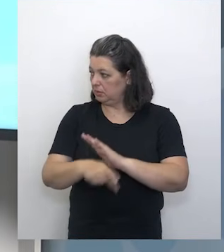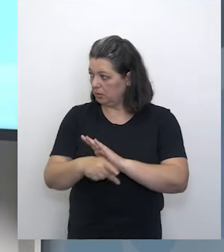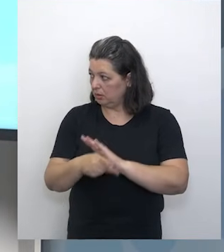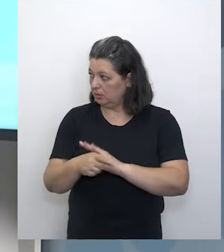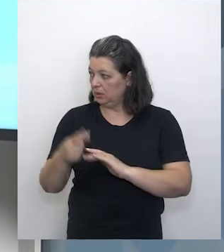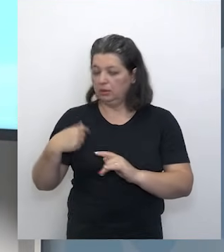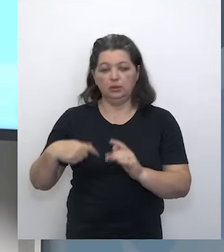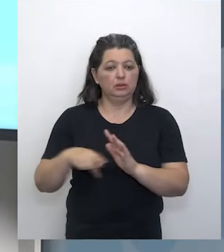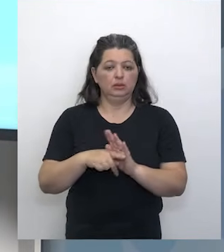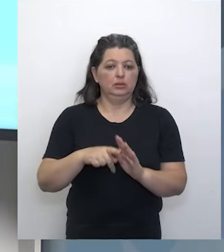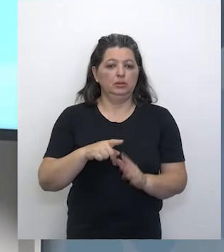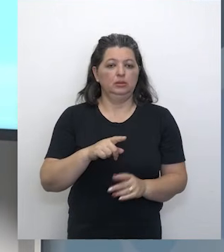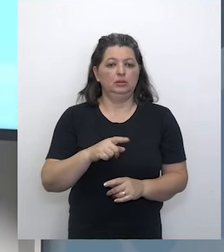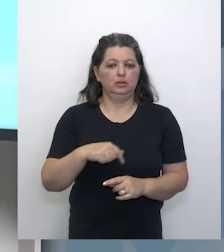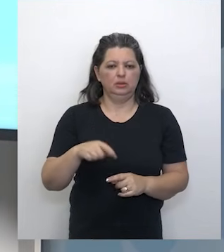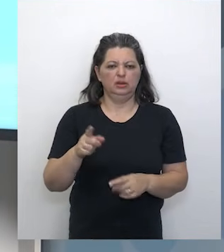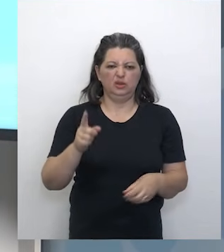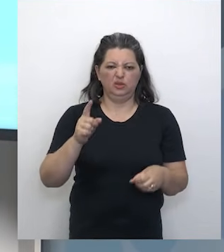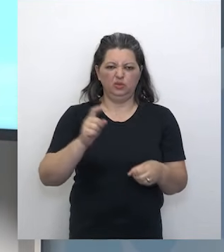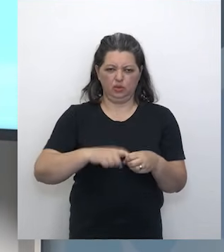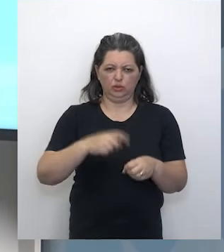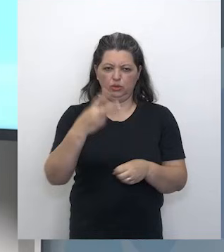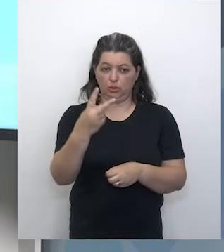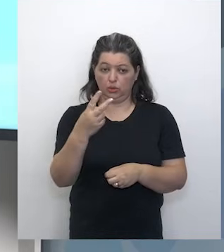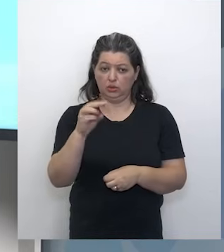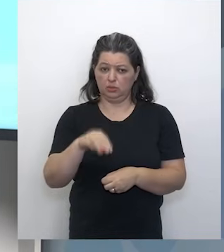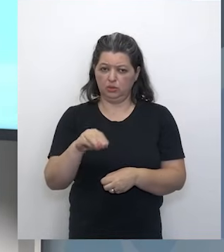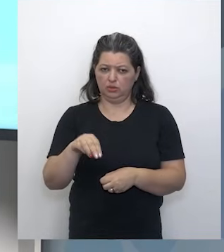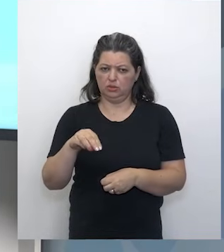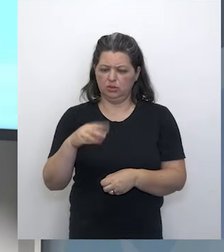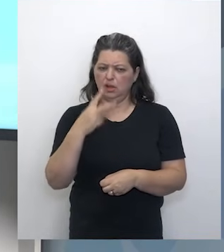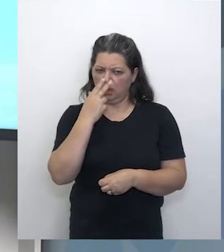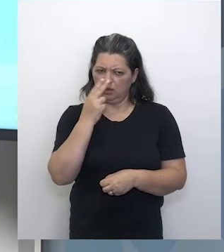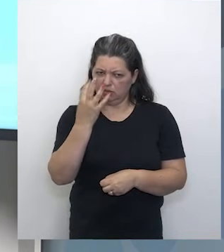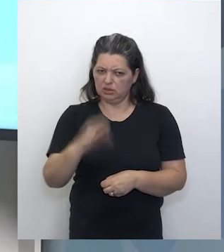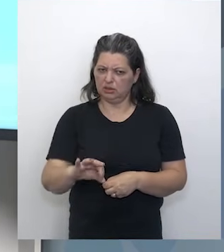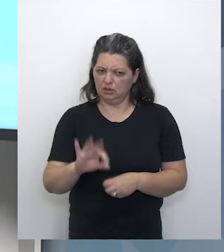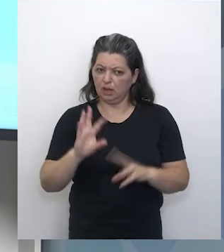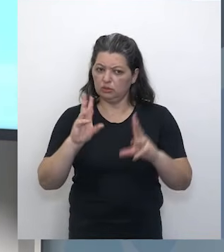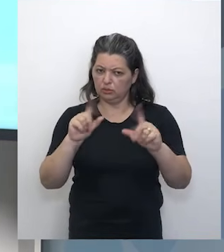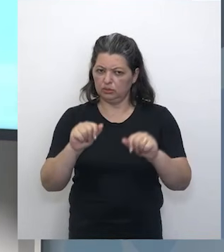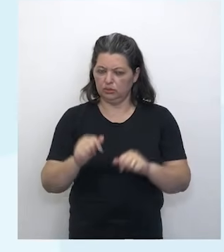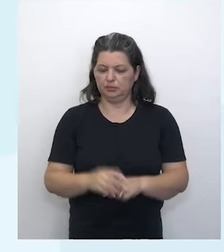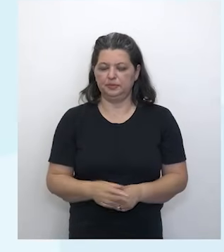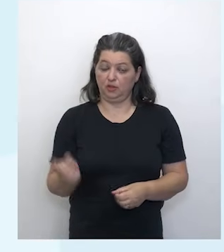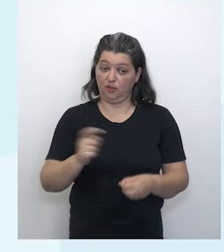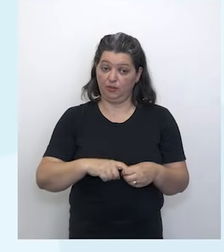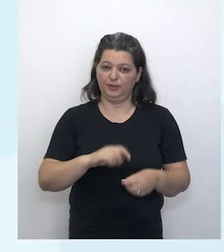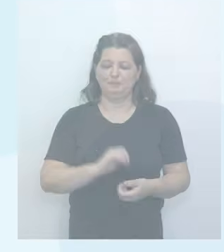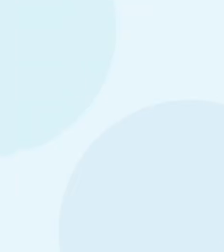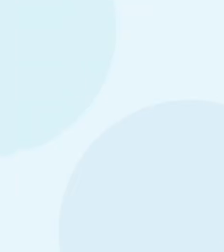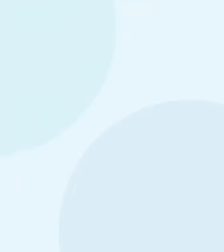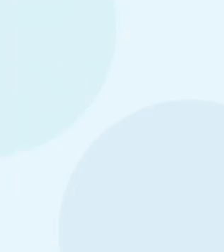era outro índice. Eu já volto, acho que 2 minutos. Agora acho que vocês vão acertar, todo mundo aí. Já volto.